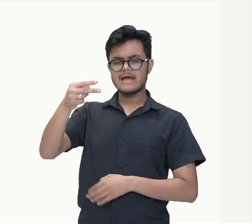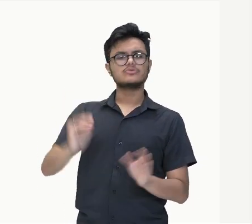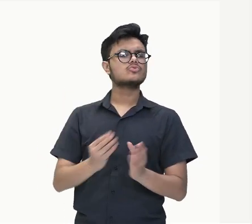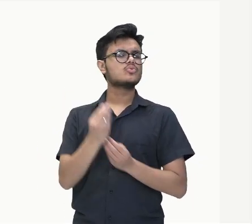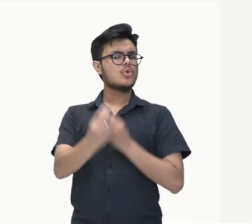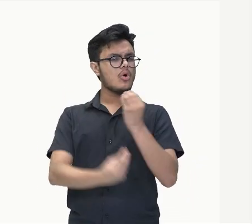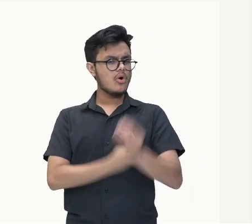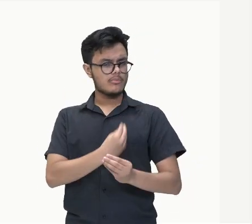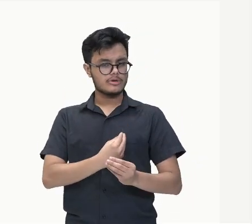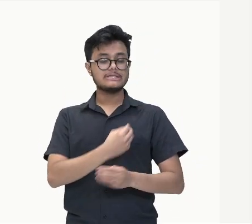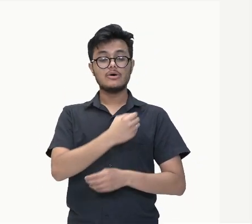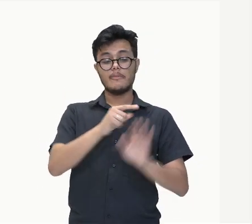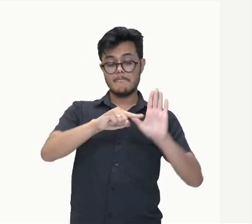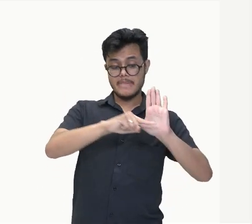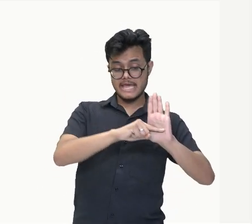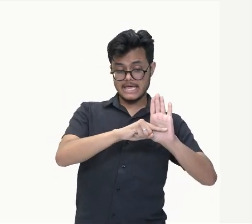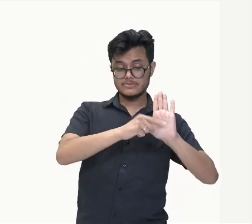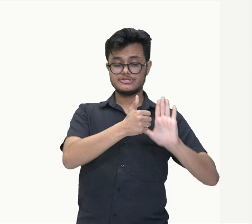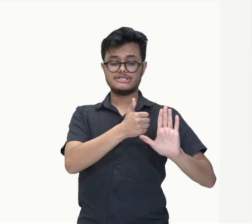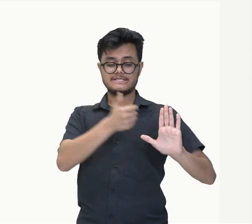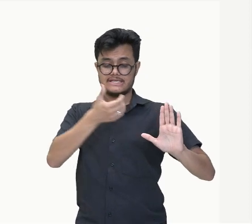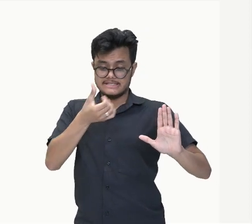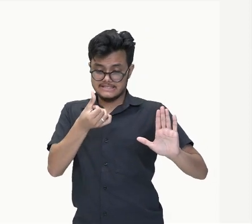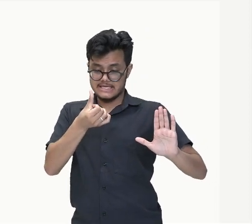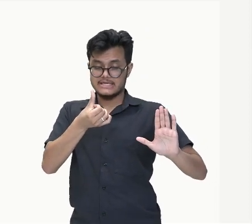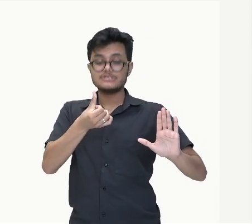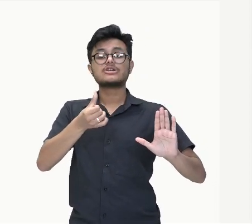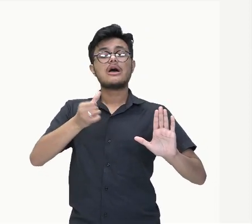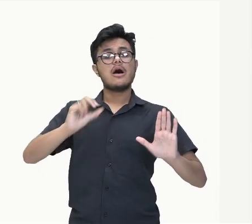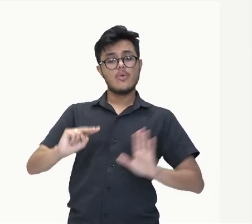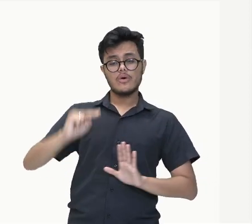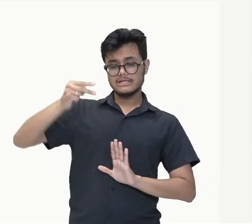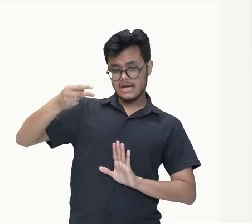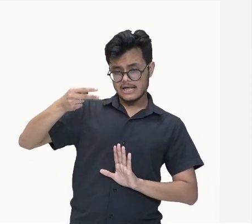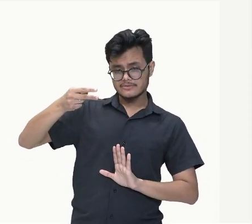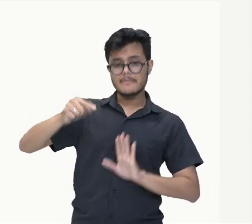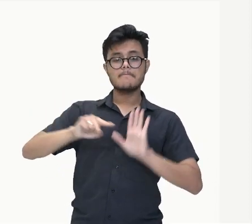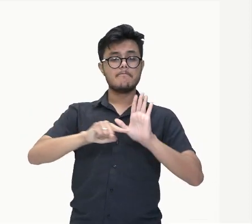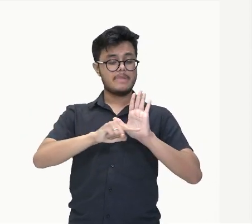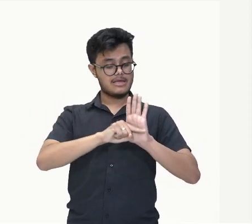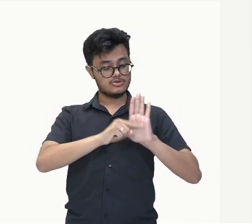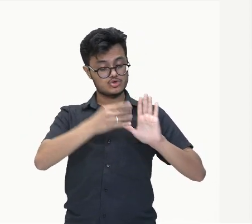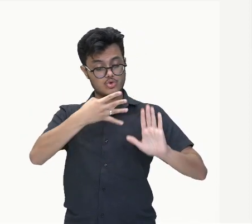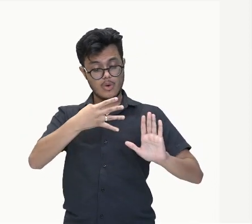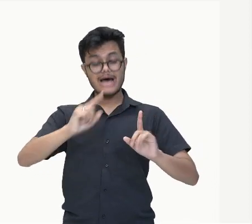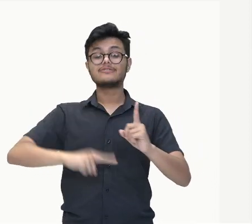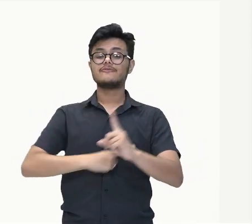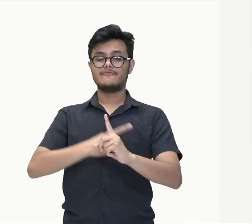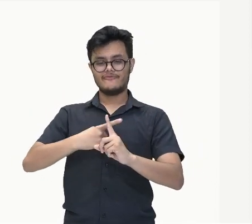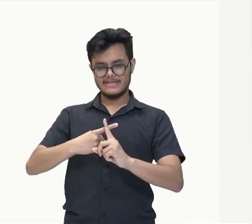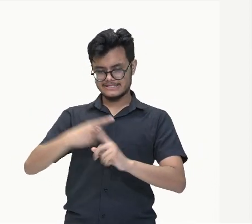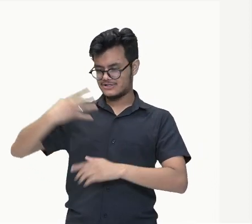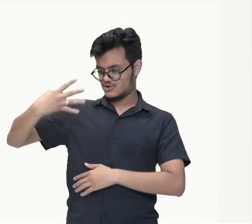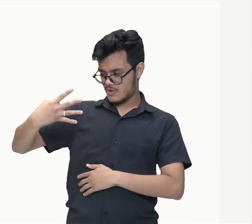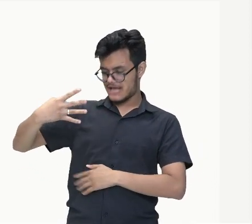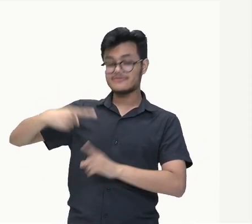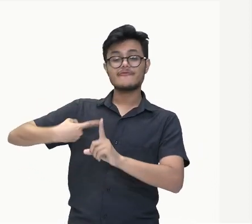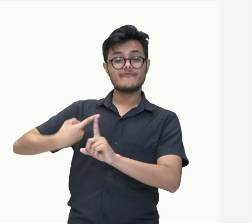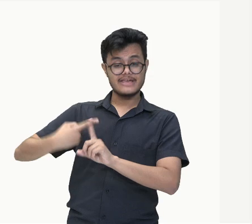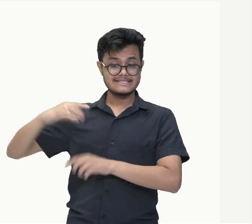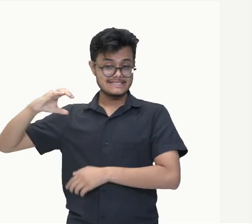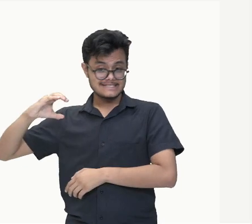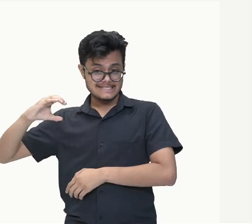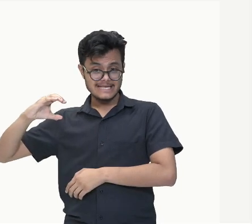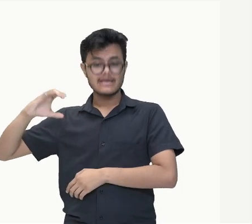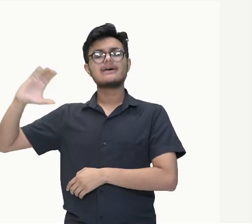ser 16 ao quadrado, menos 4 vezes o valor do coeficiente a, que é 4, vezes o